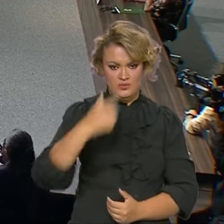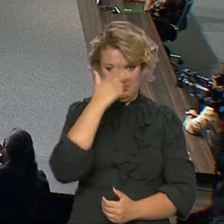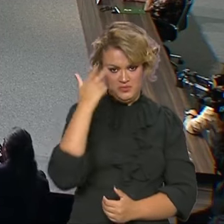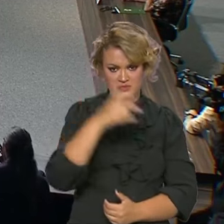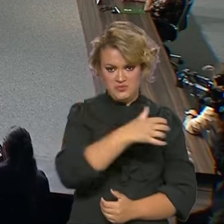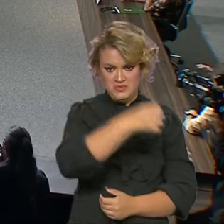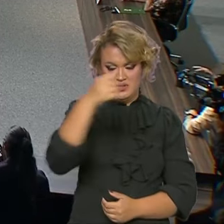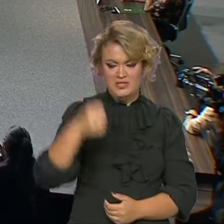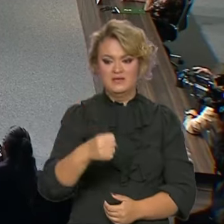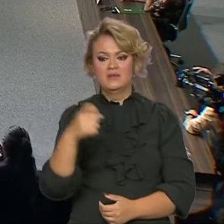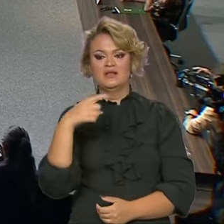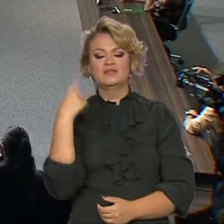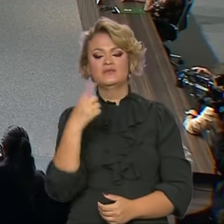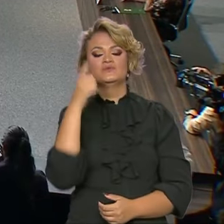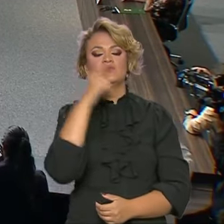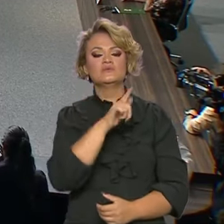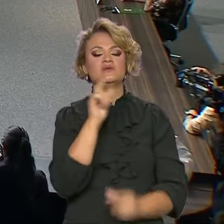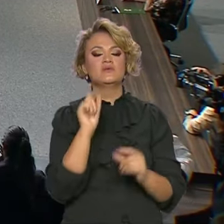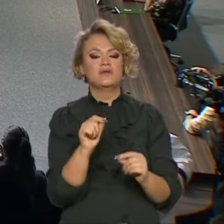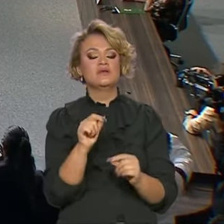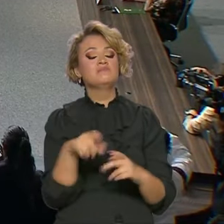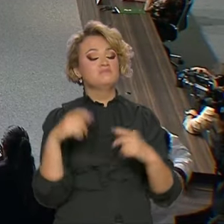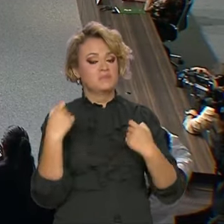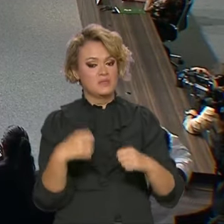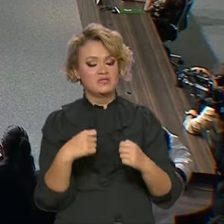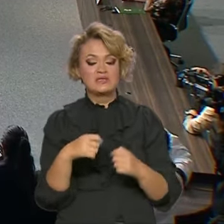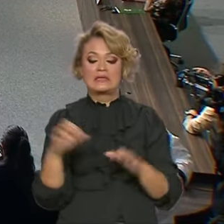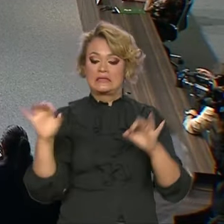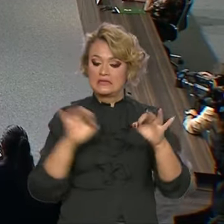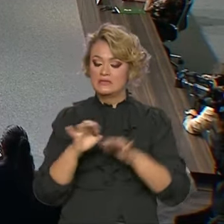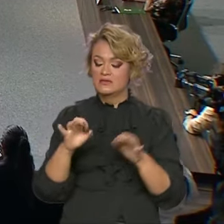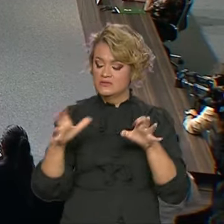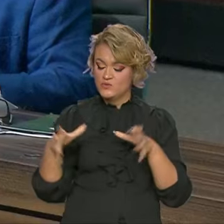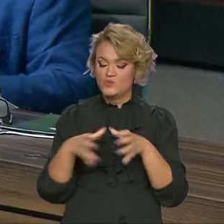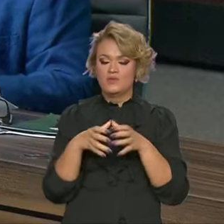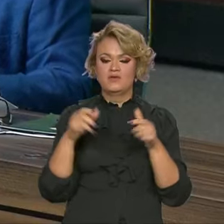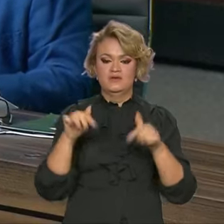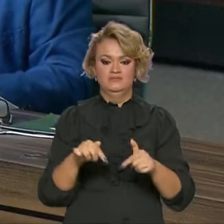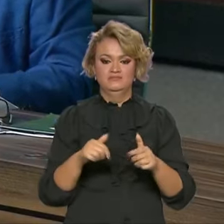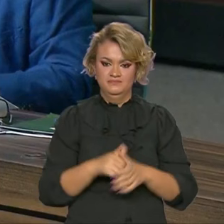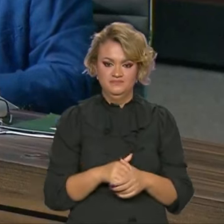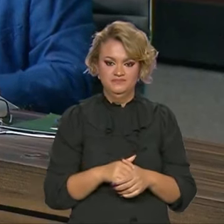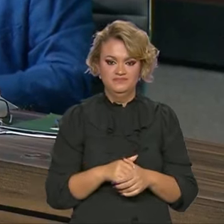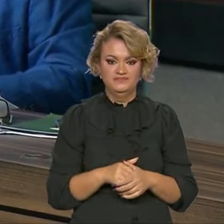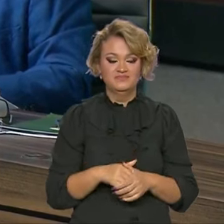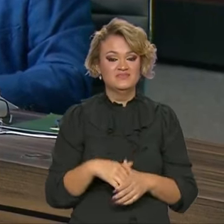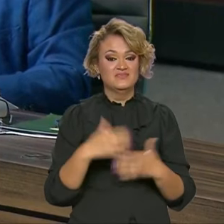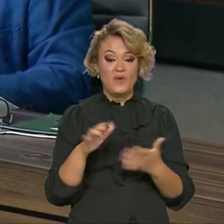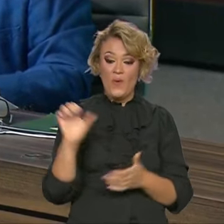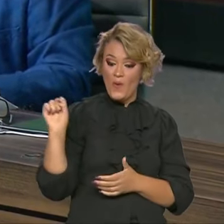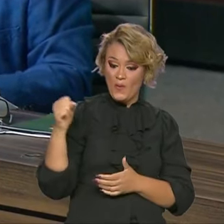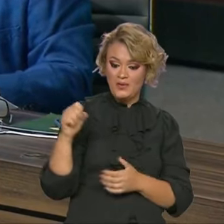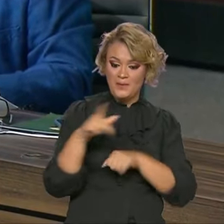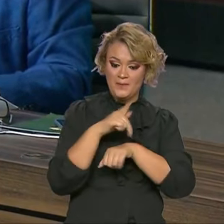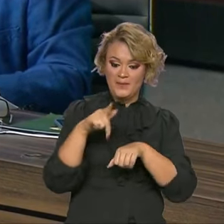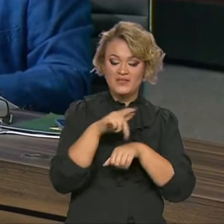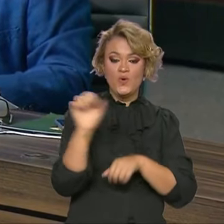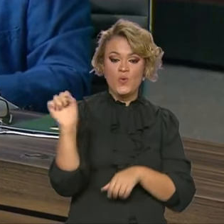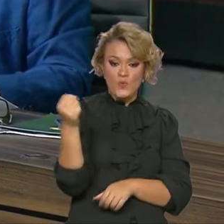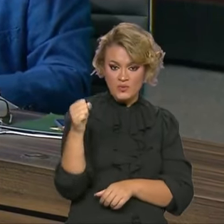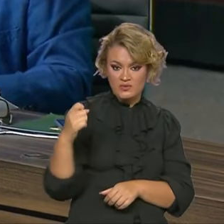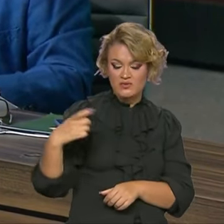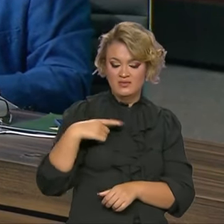possamos e podemos e deveremos formar esse colegiado. Então, os 8 países que